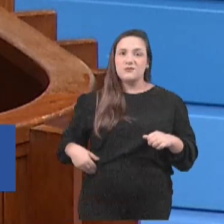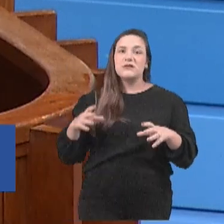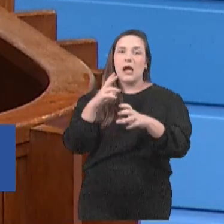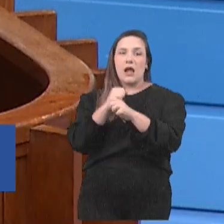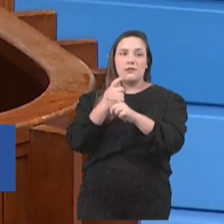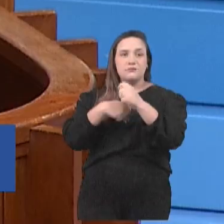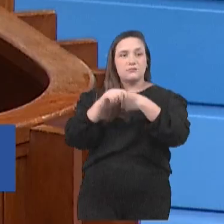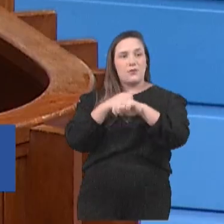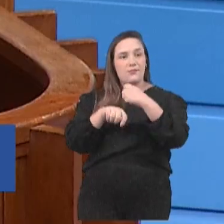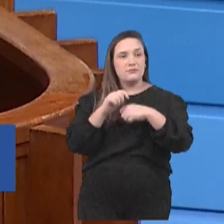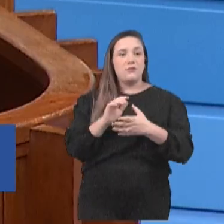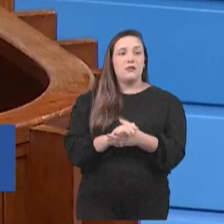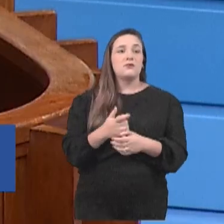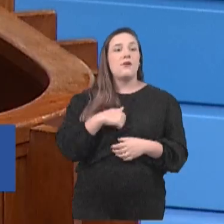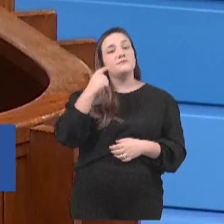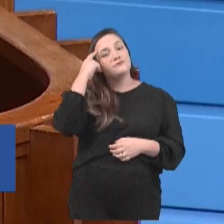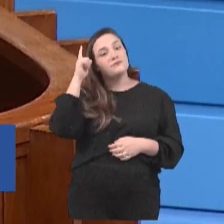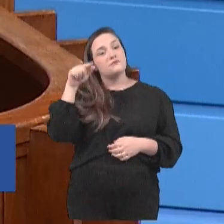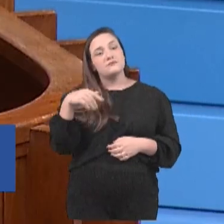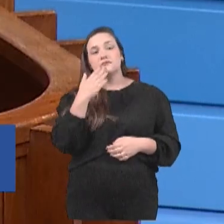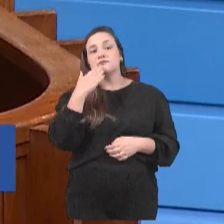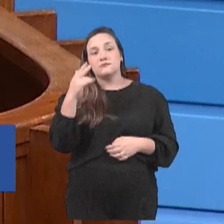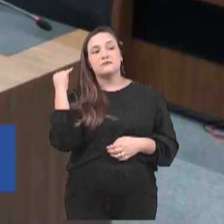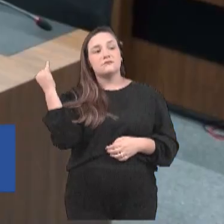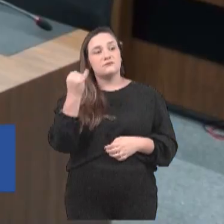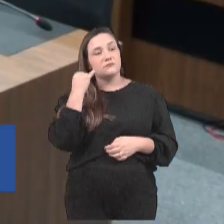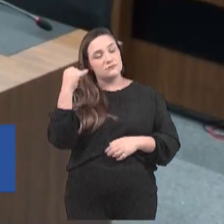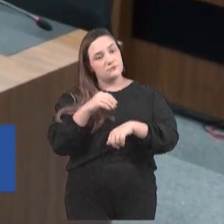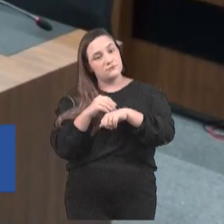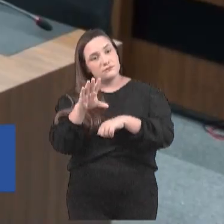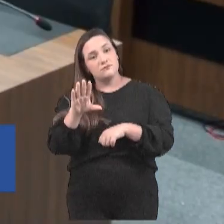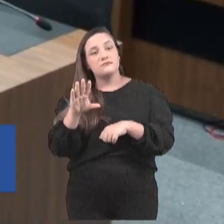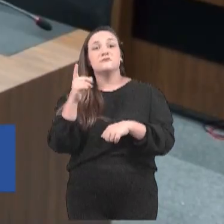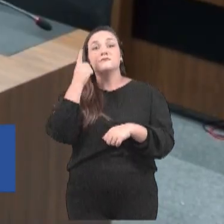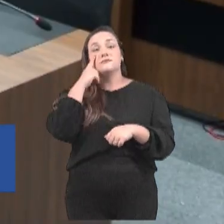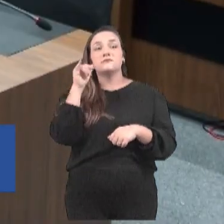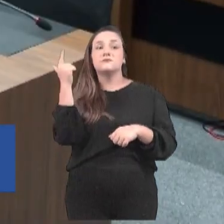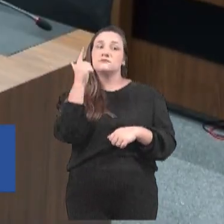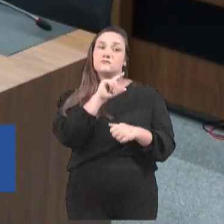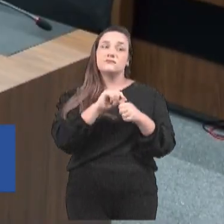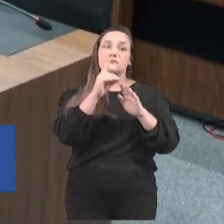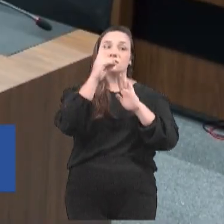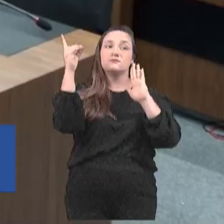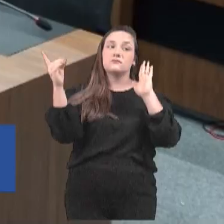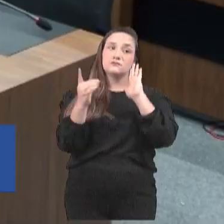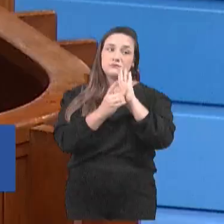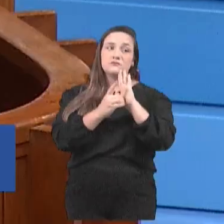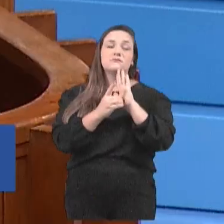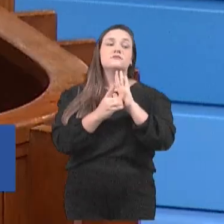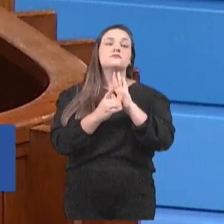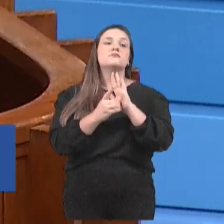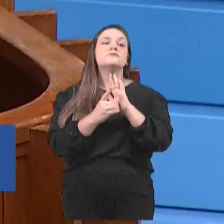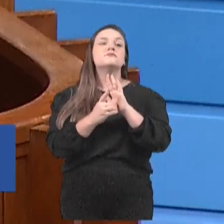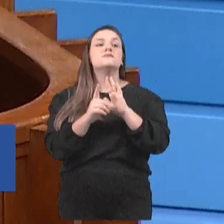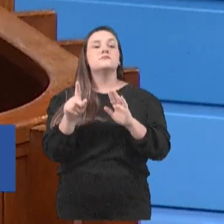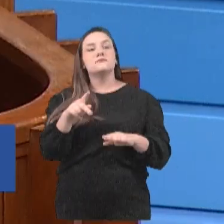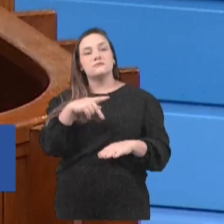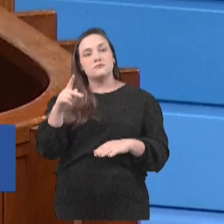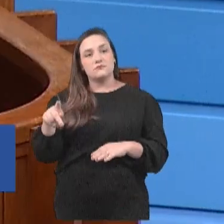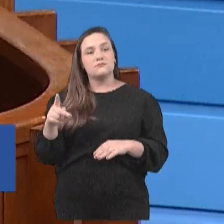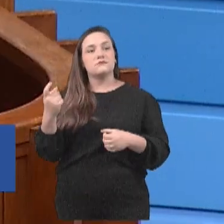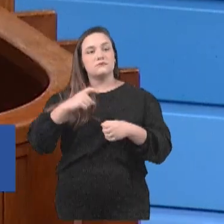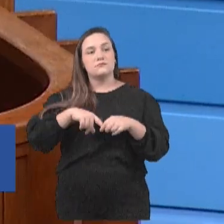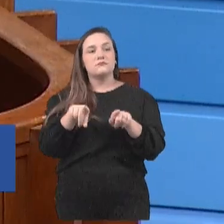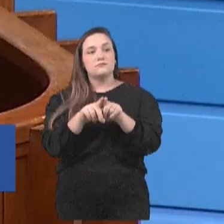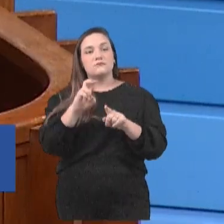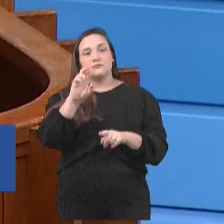importante, presidente, a gente levar essa reivindicação, sim, a possibilidade de, por decreto, ser ampliado também o salário dos professores